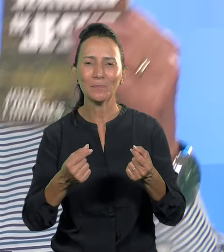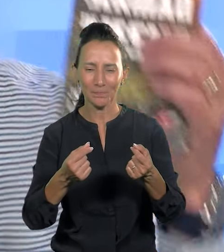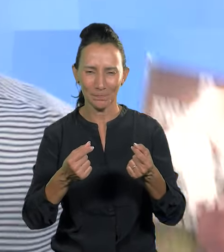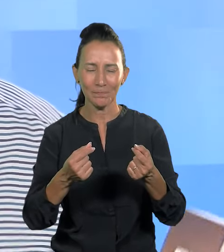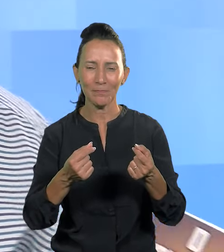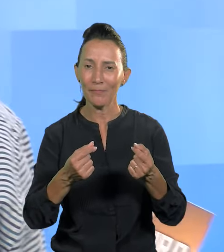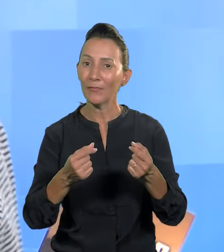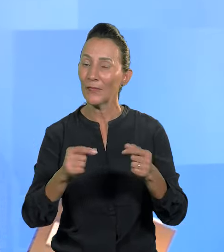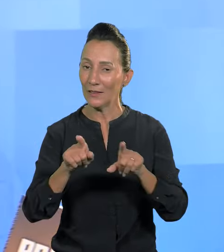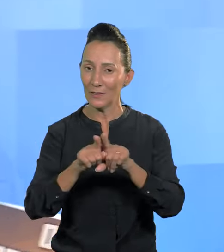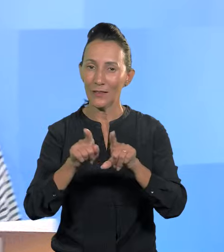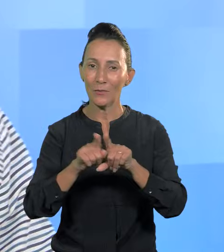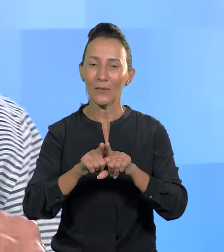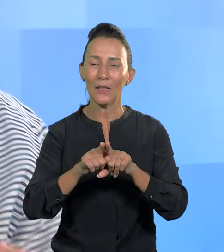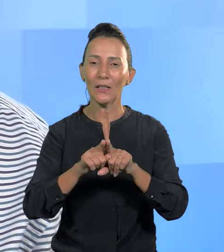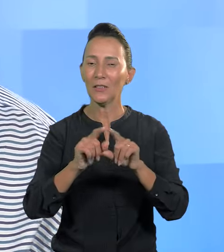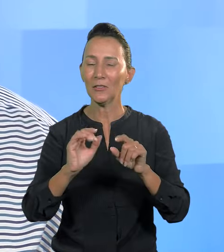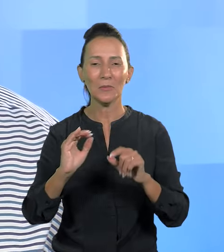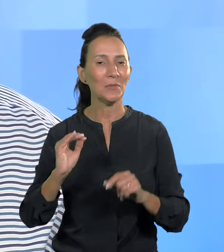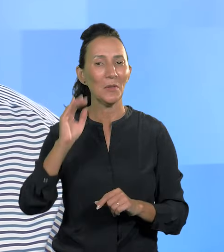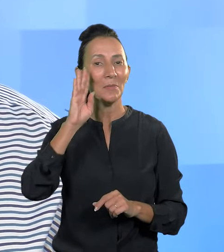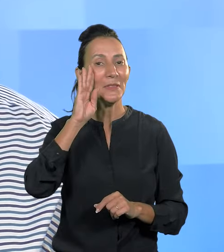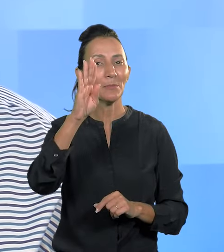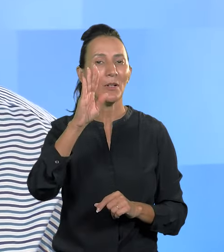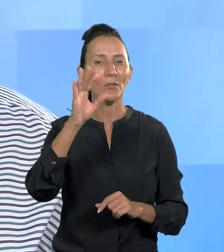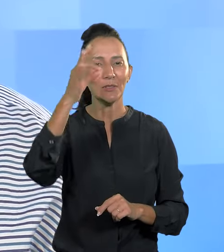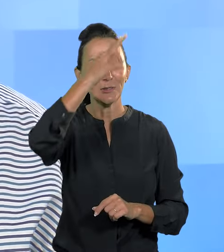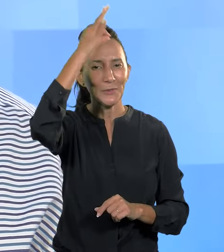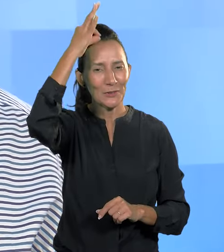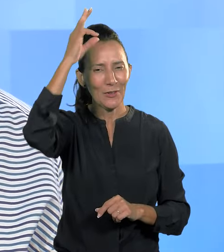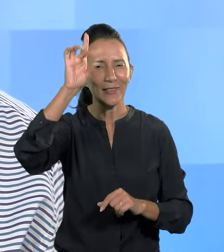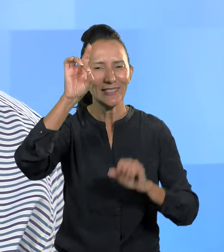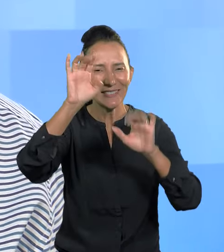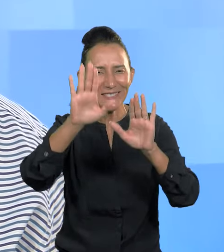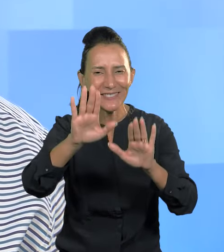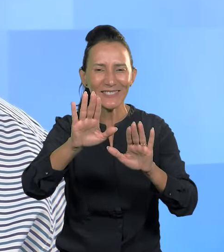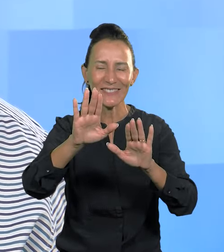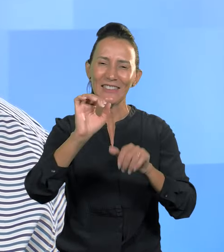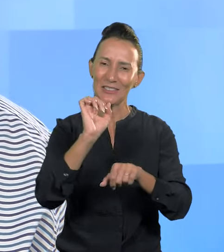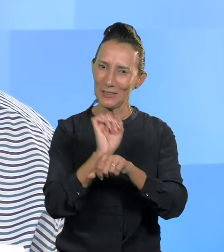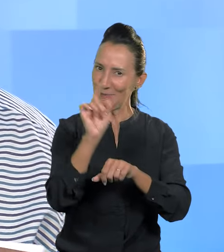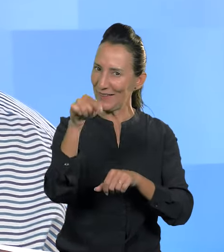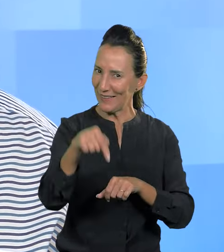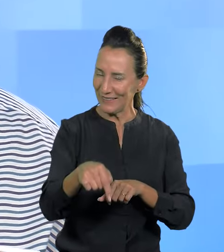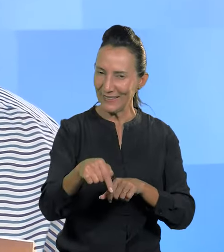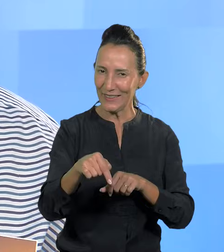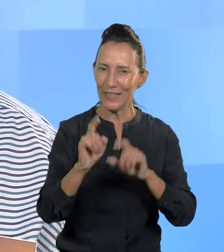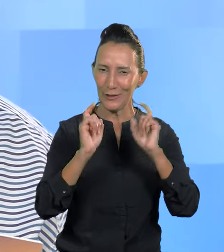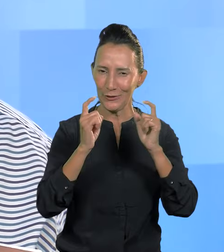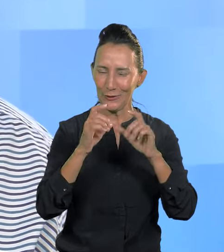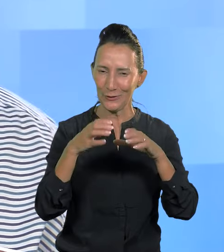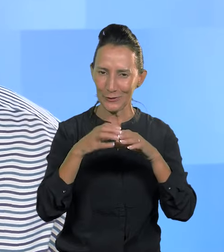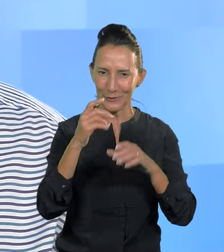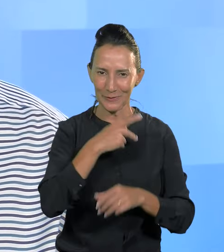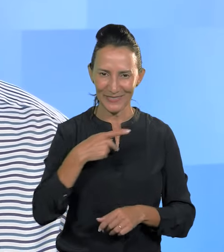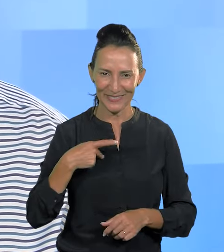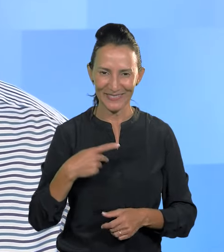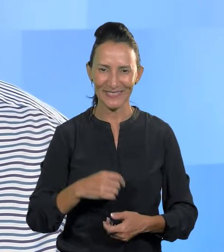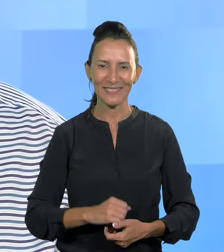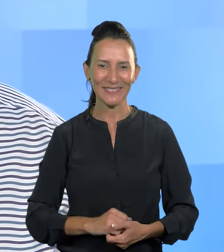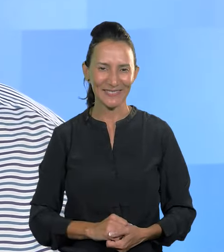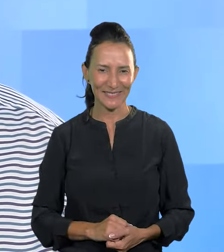financeira, e acima de tudo, principalmente espiritual. Deus te abençoe. Te espero aqui na